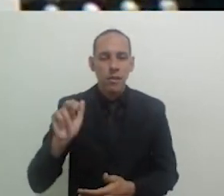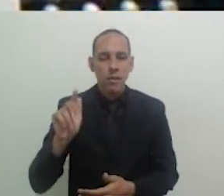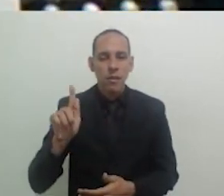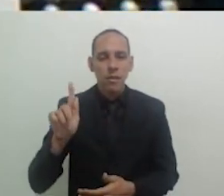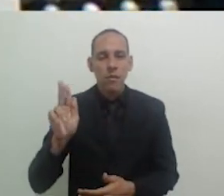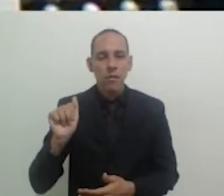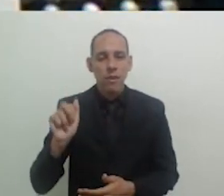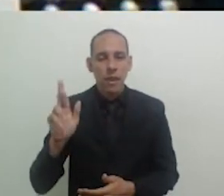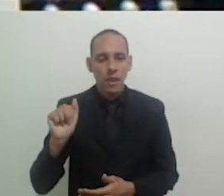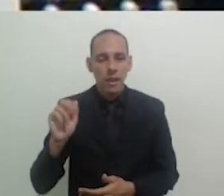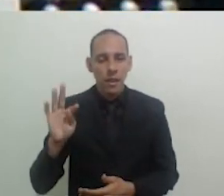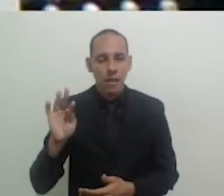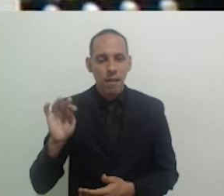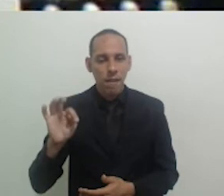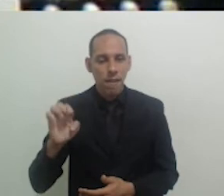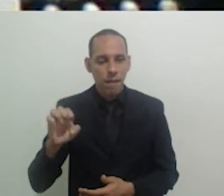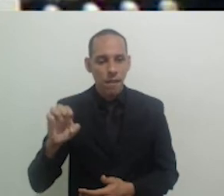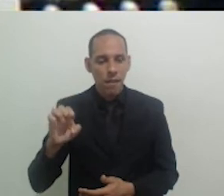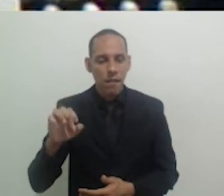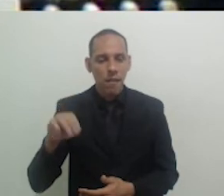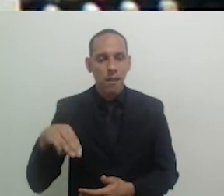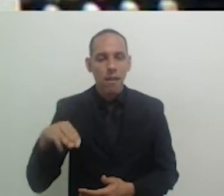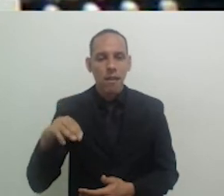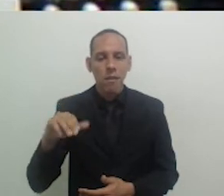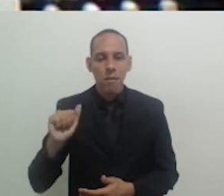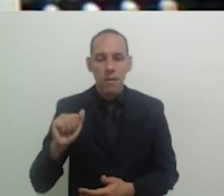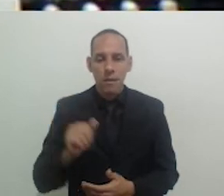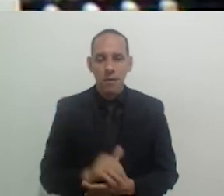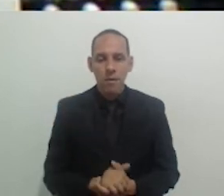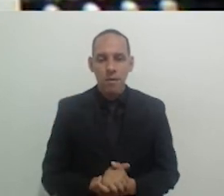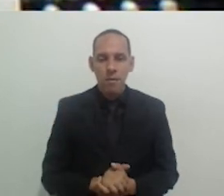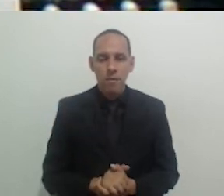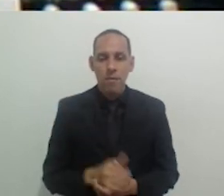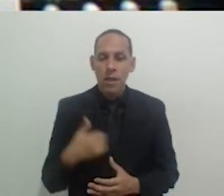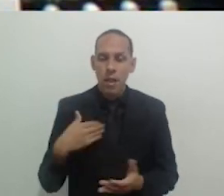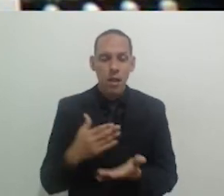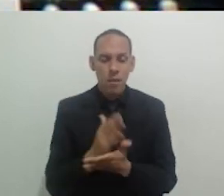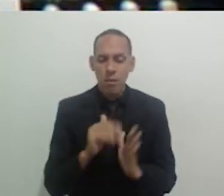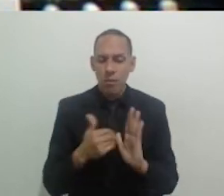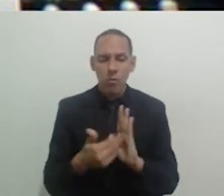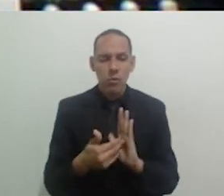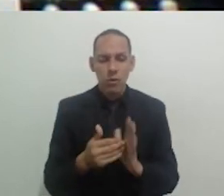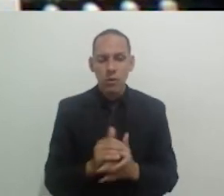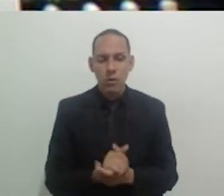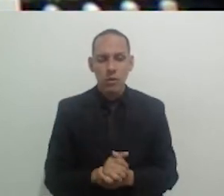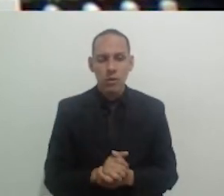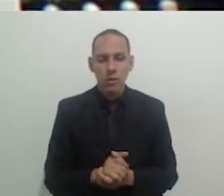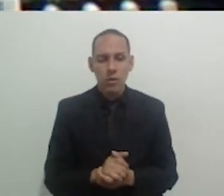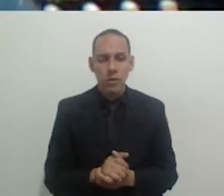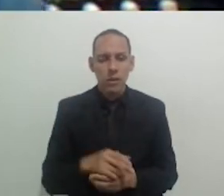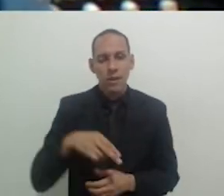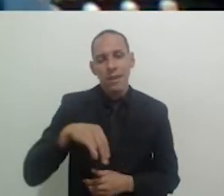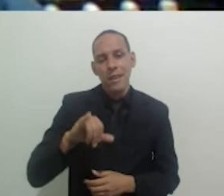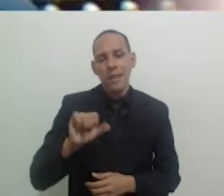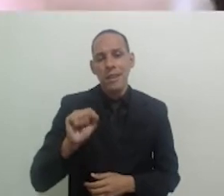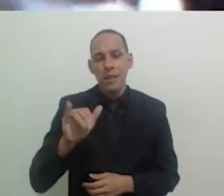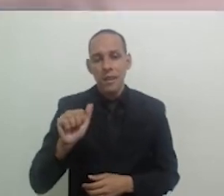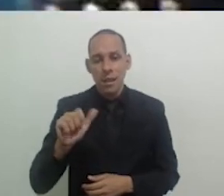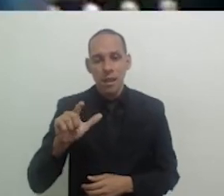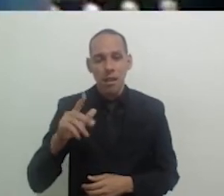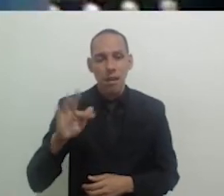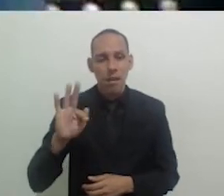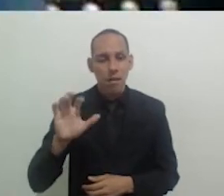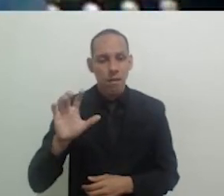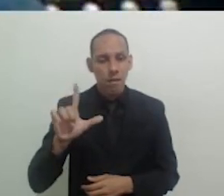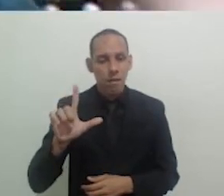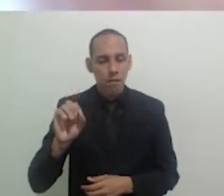Canguaretama. Nízia. Eu aprovo todas, senhor presidente. Nízia Floresta. Também, excelente.